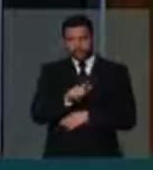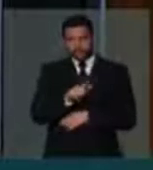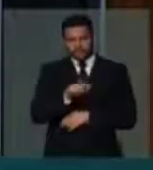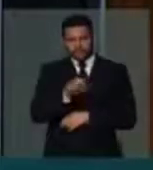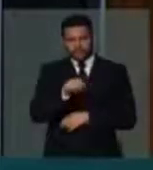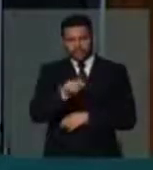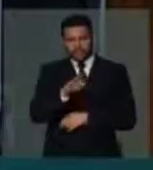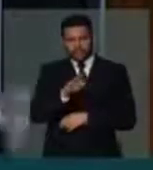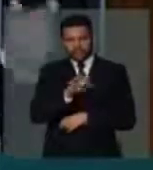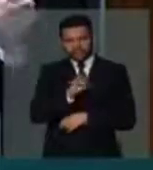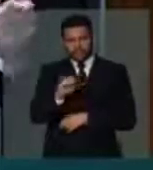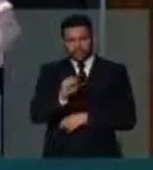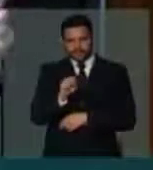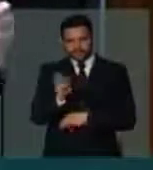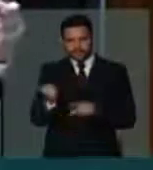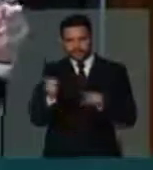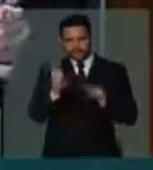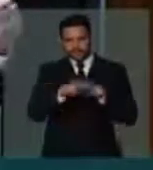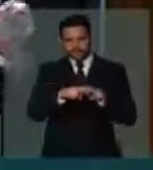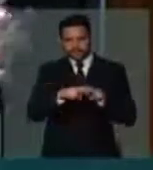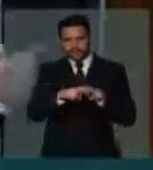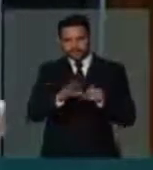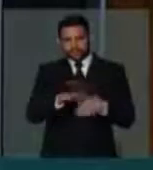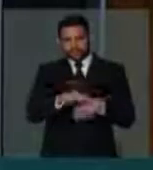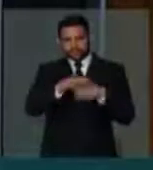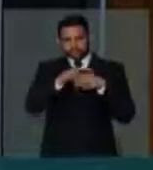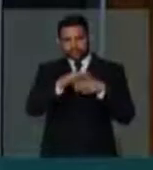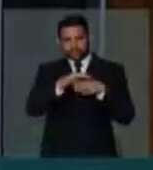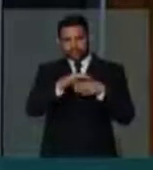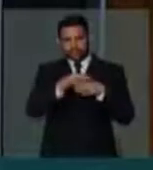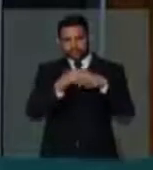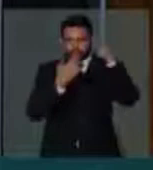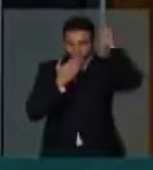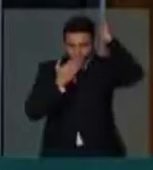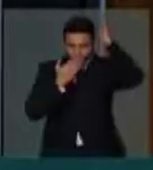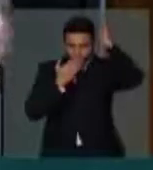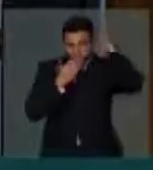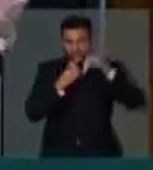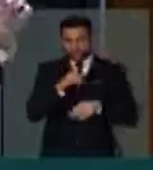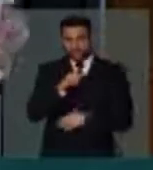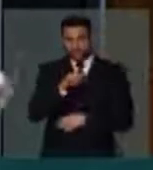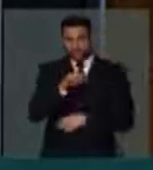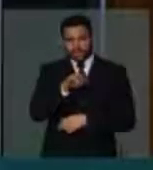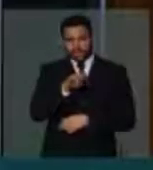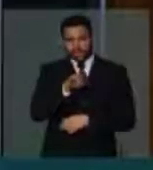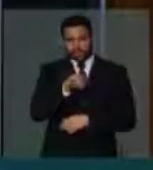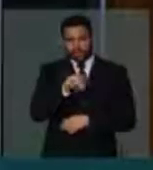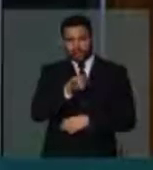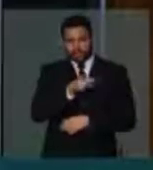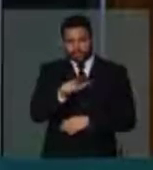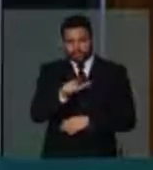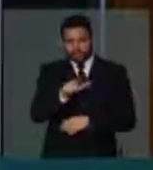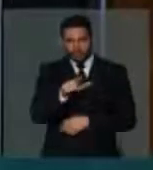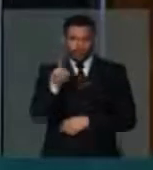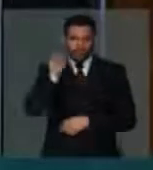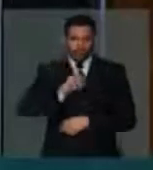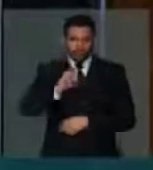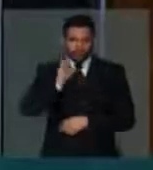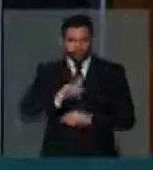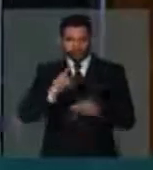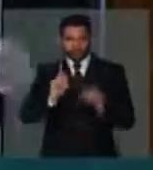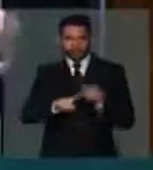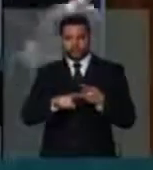crenates, presídios para lideranças indígenas, na Ilha do Bananal, em Minas